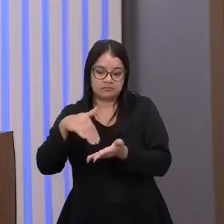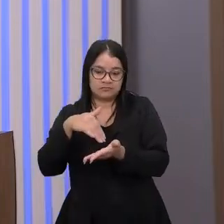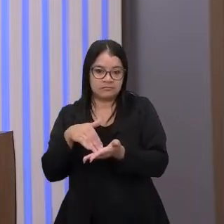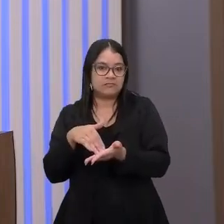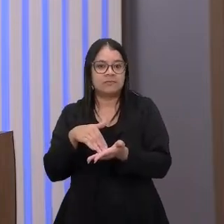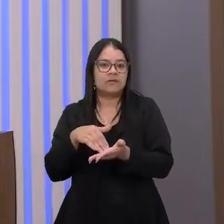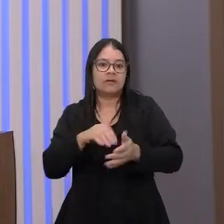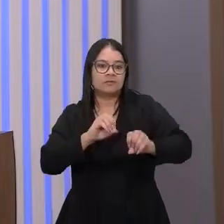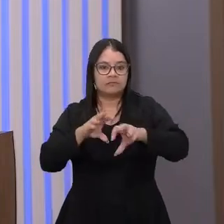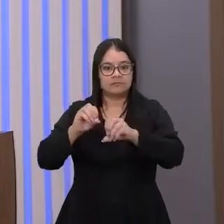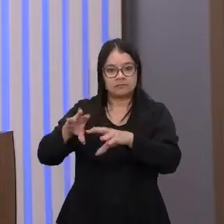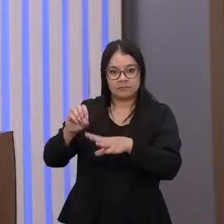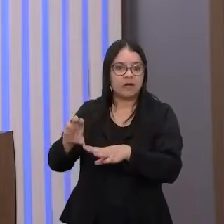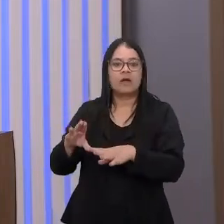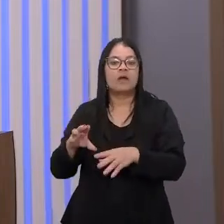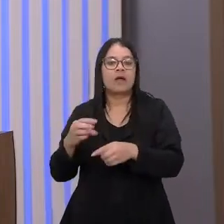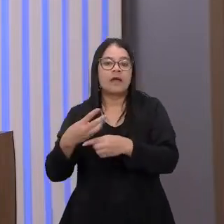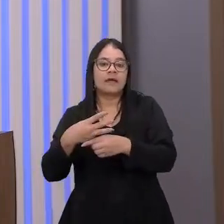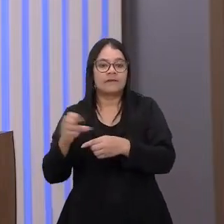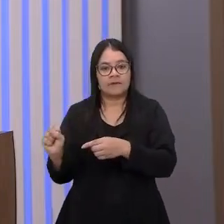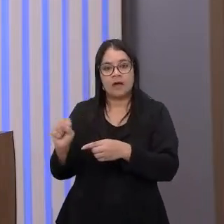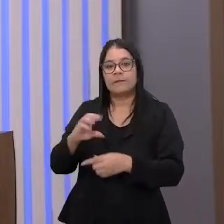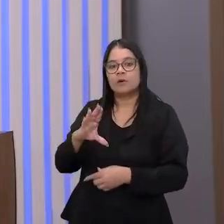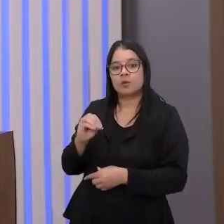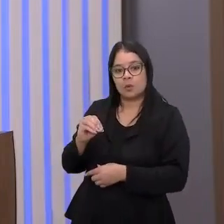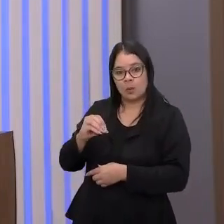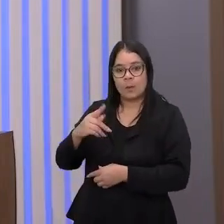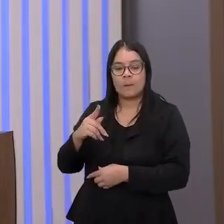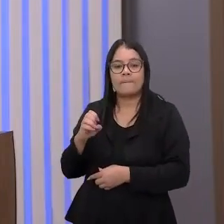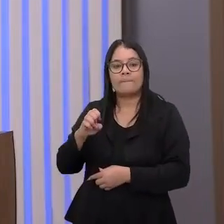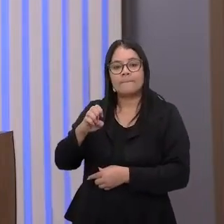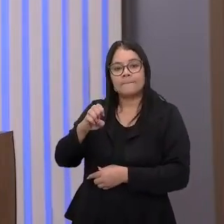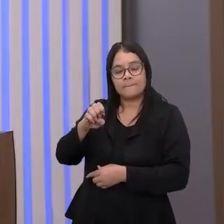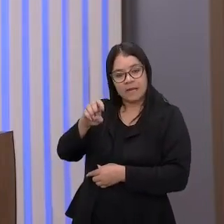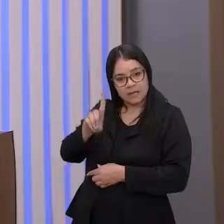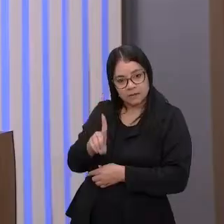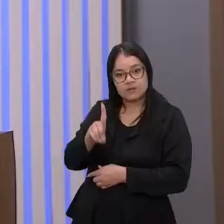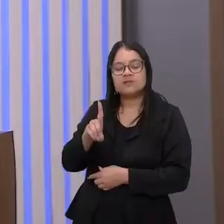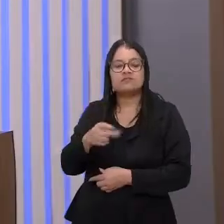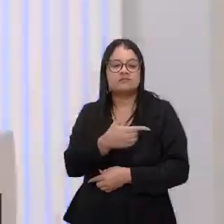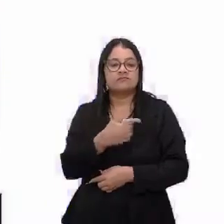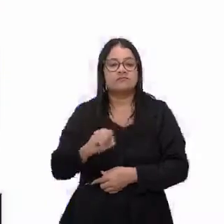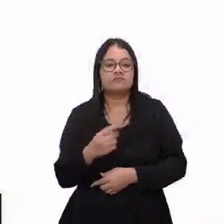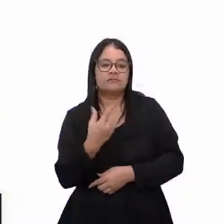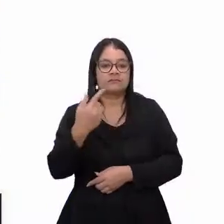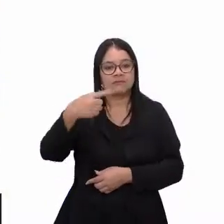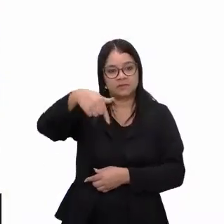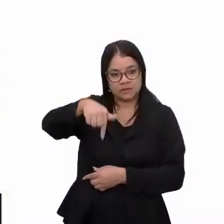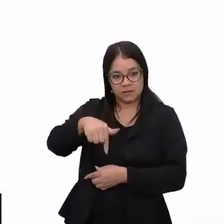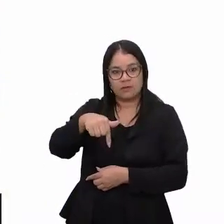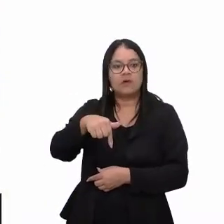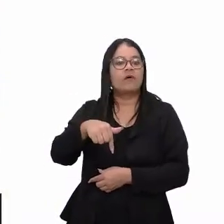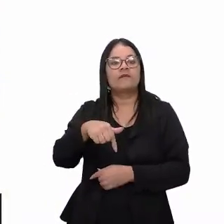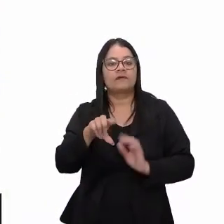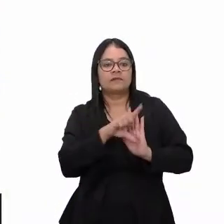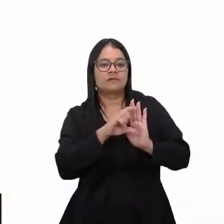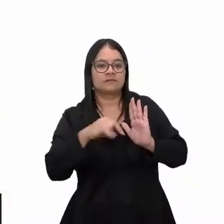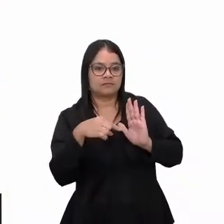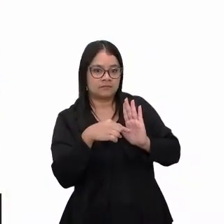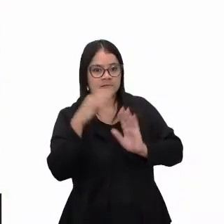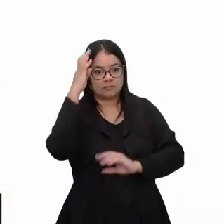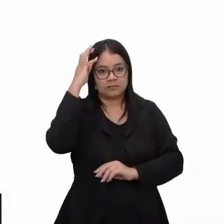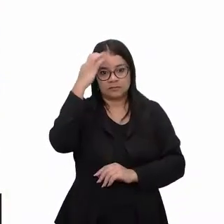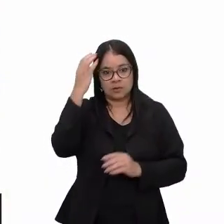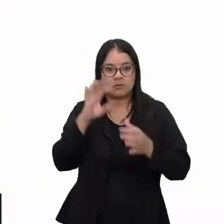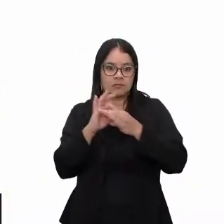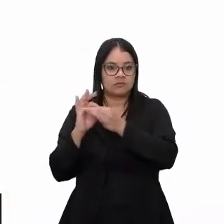EFAP. Para falar um pouquinho do programa, o programa já está aqui desde 2019, né, fruto da resolução conjunta da